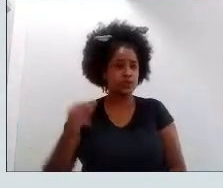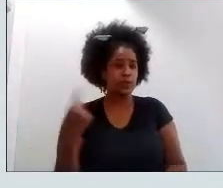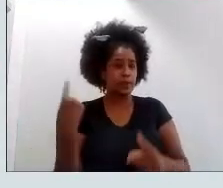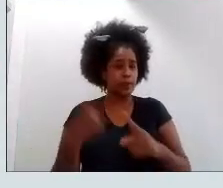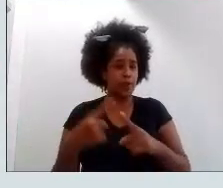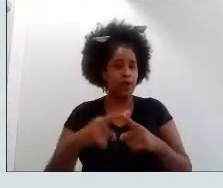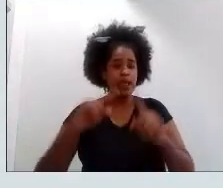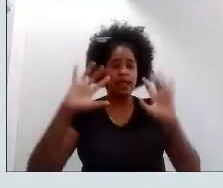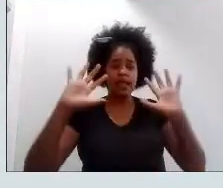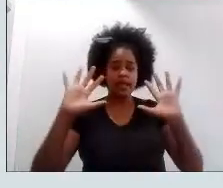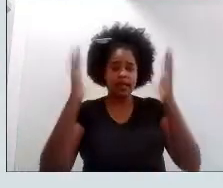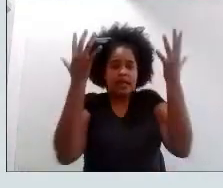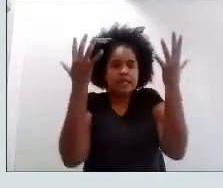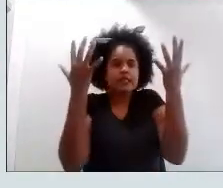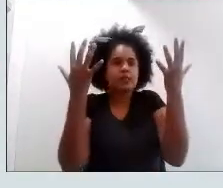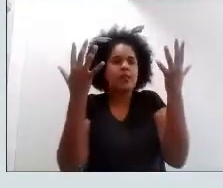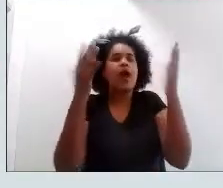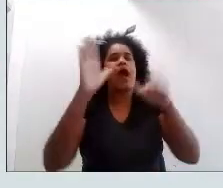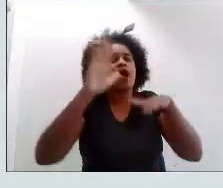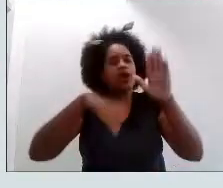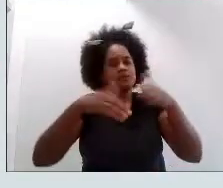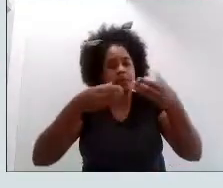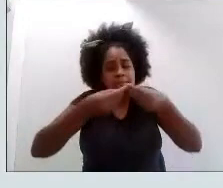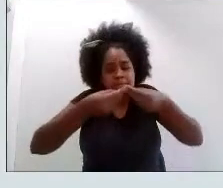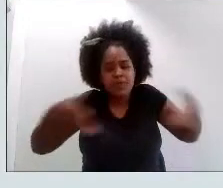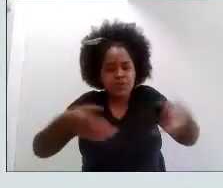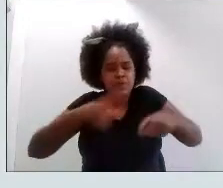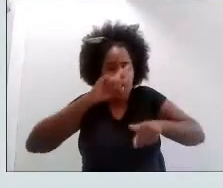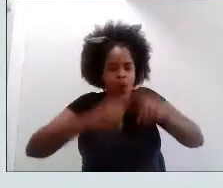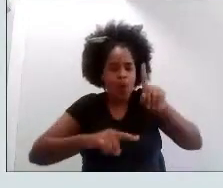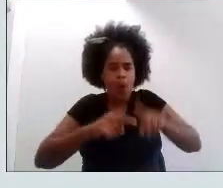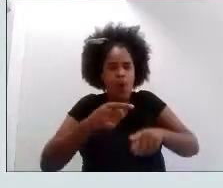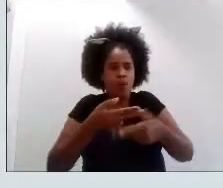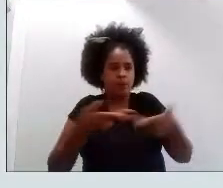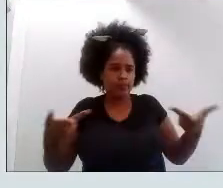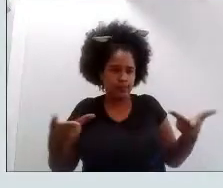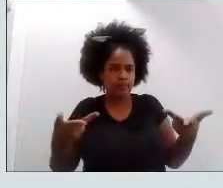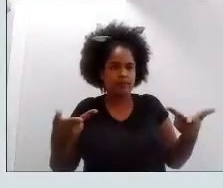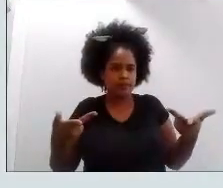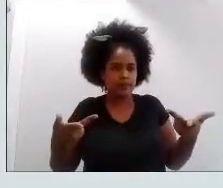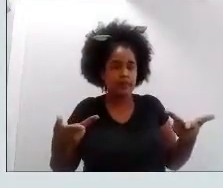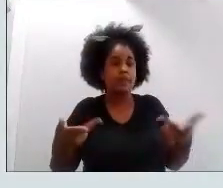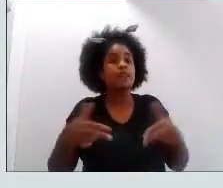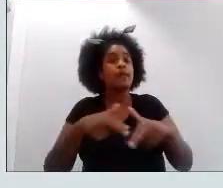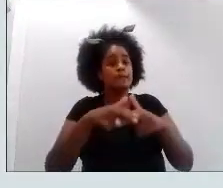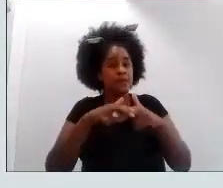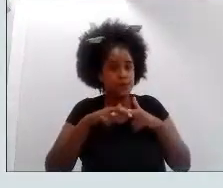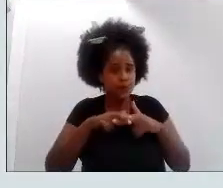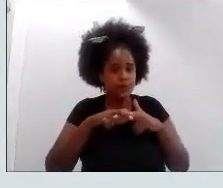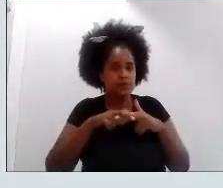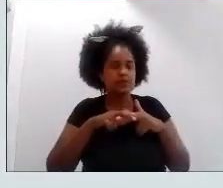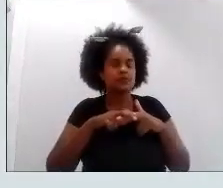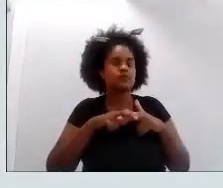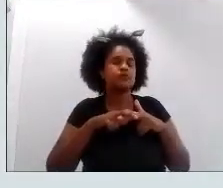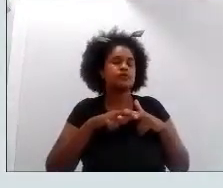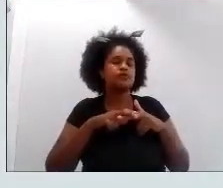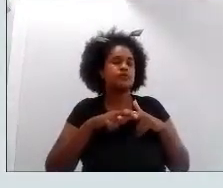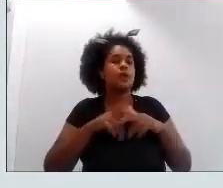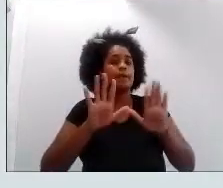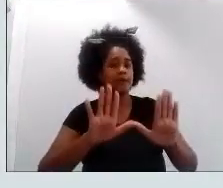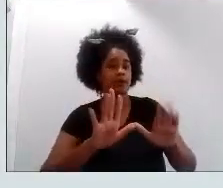destroem boa parte dos registros da presença humana. Tudo, exceto a pedra trabalhada